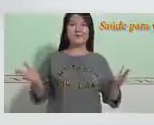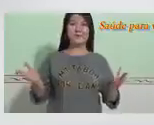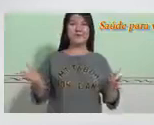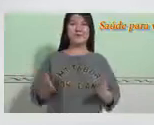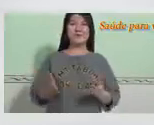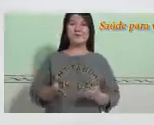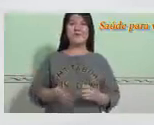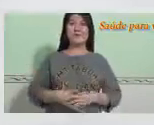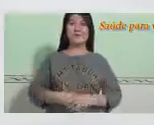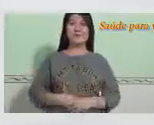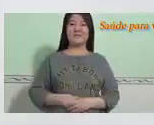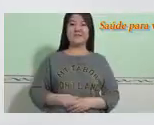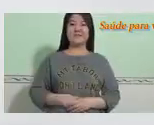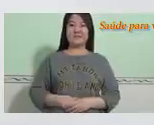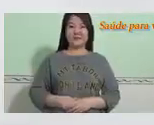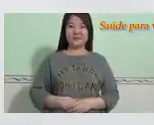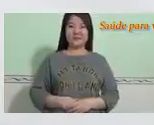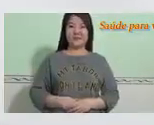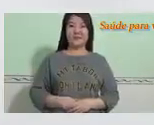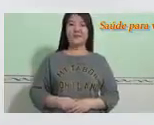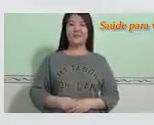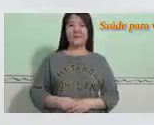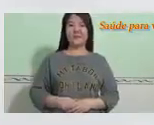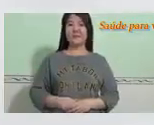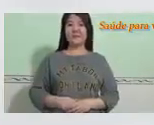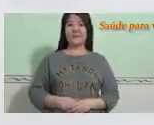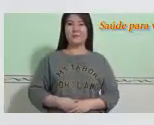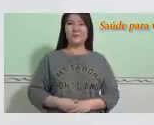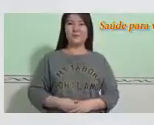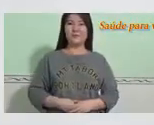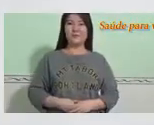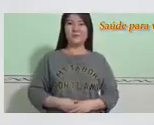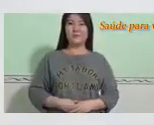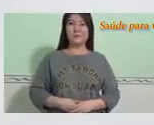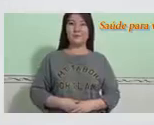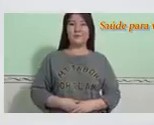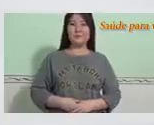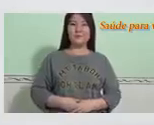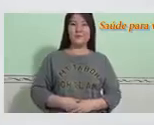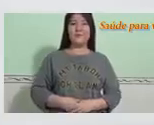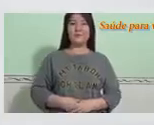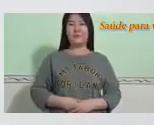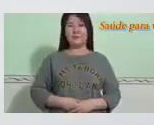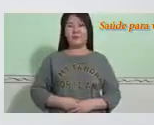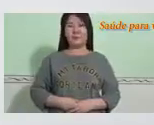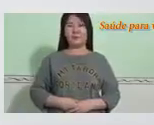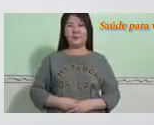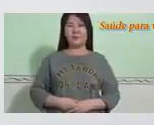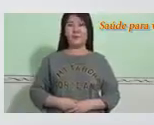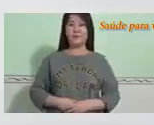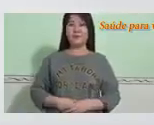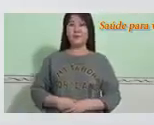O acento agudo de guaraná é feito a partir das sementes do guaraná, vírgula, e traz benefícios como aumentar o estado de alerta